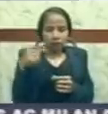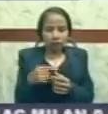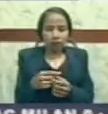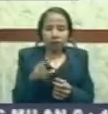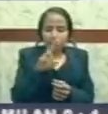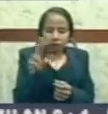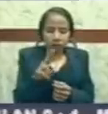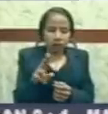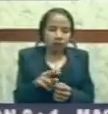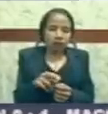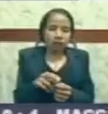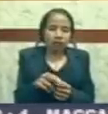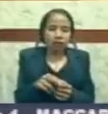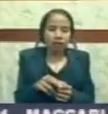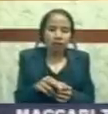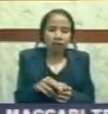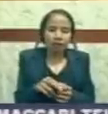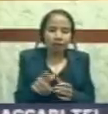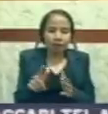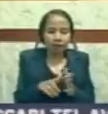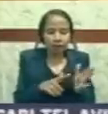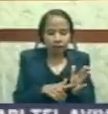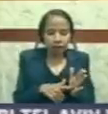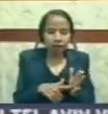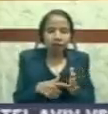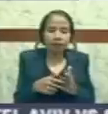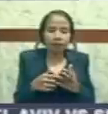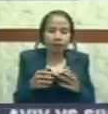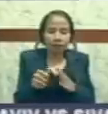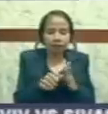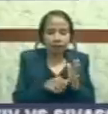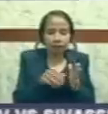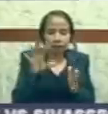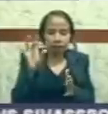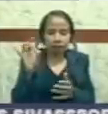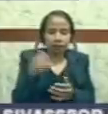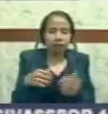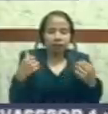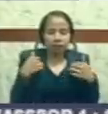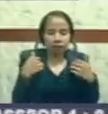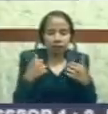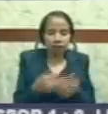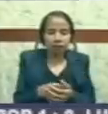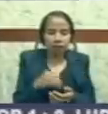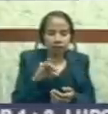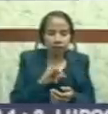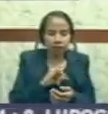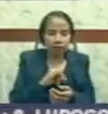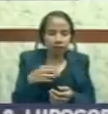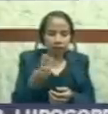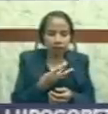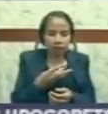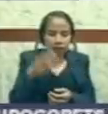regularizar através de regras próprias. Pronto, né? De artigo vários, né? Mas bem, há a minha